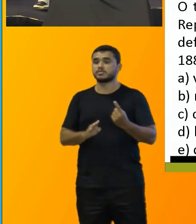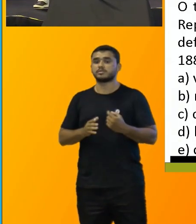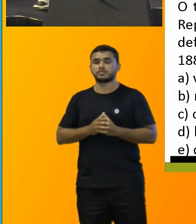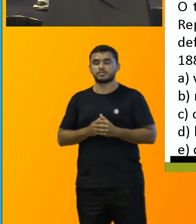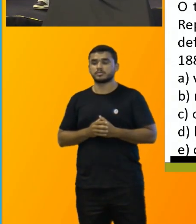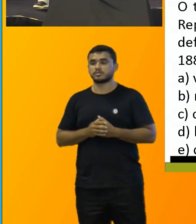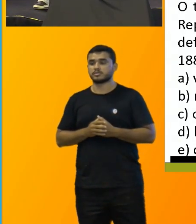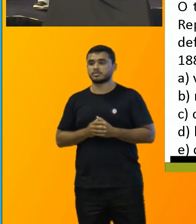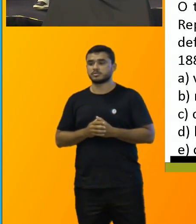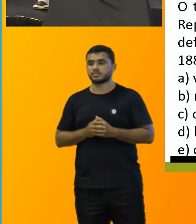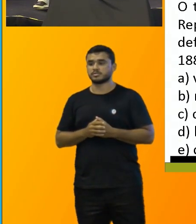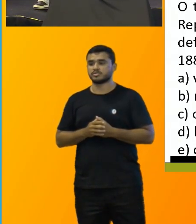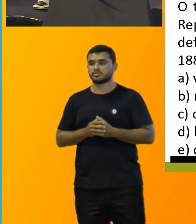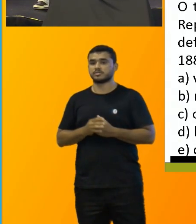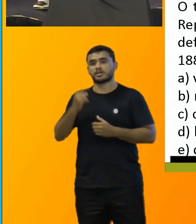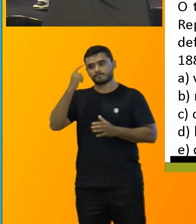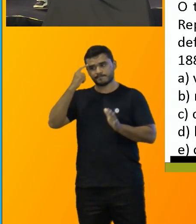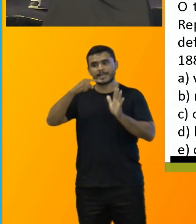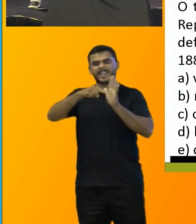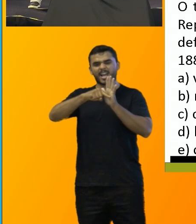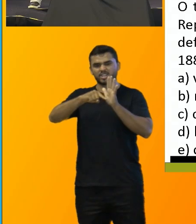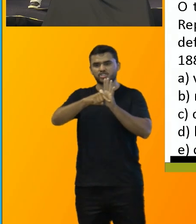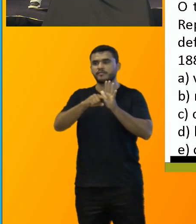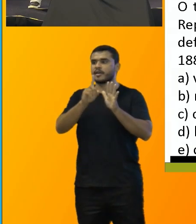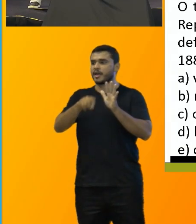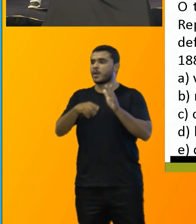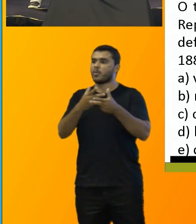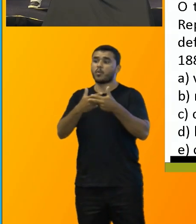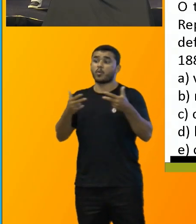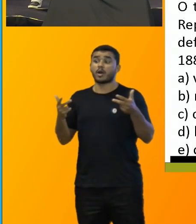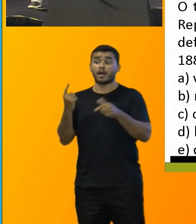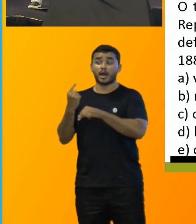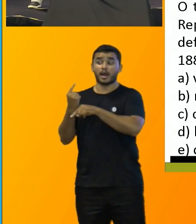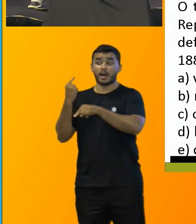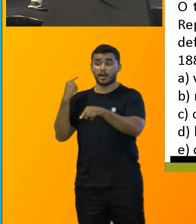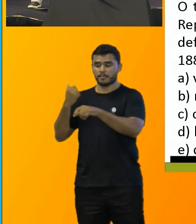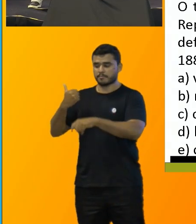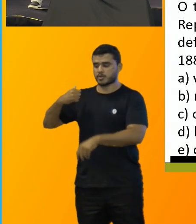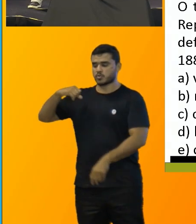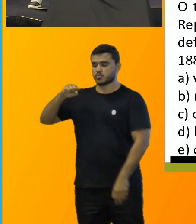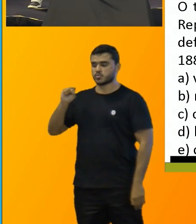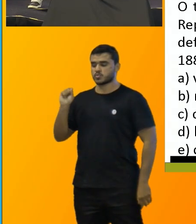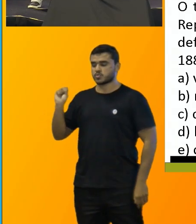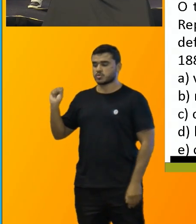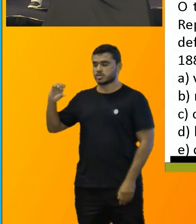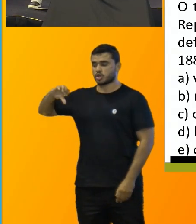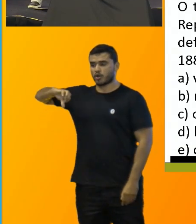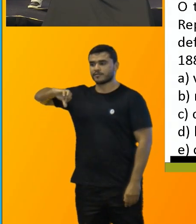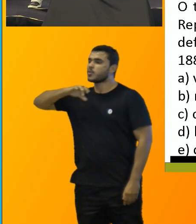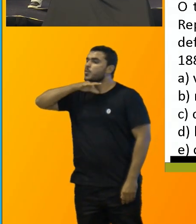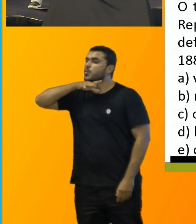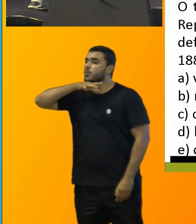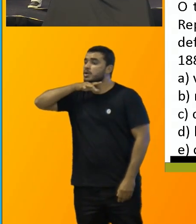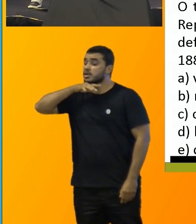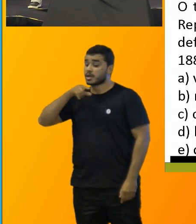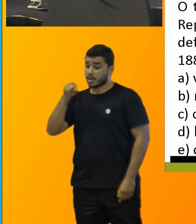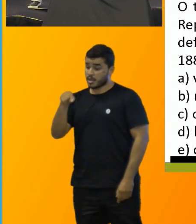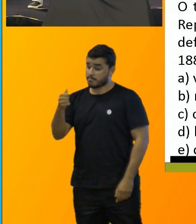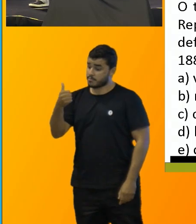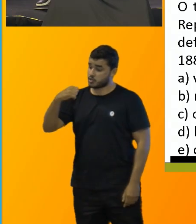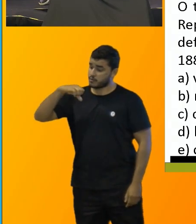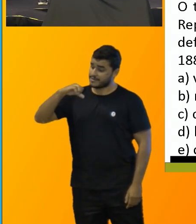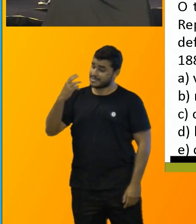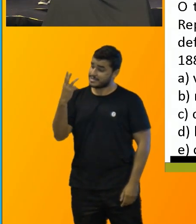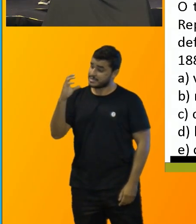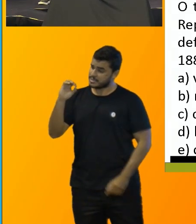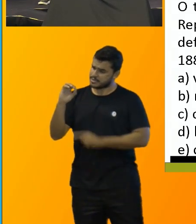Negativa ou positiva? Negativa. Sobre os eventos de 1889. Porque este era uma